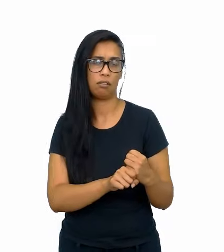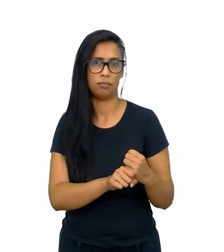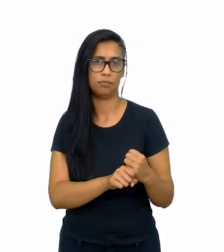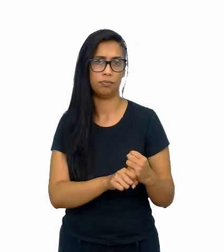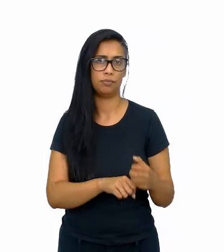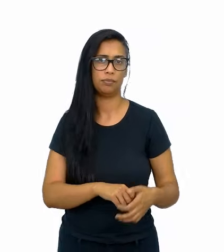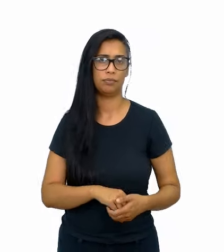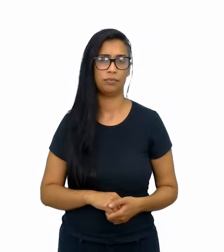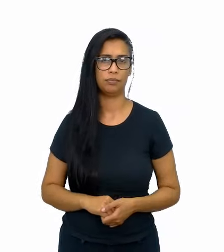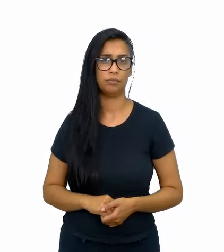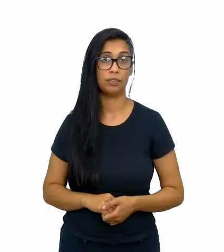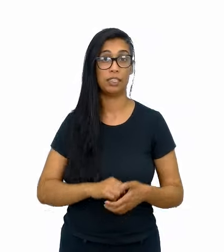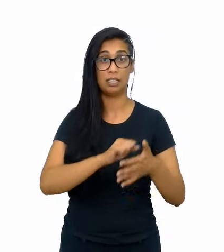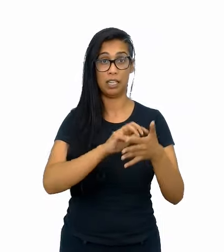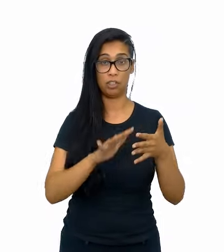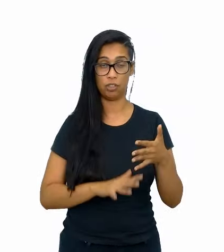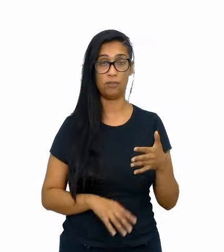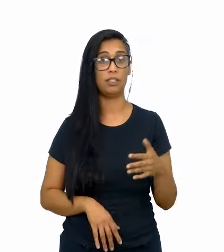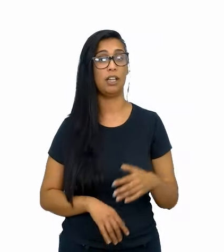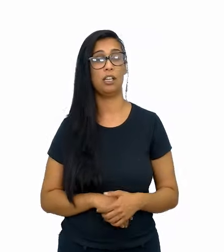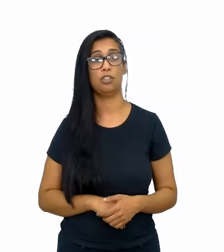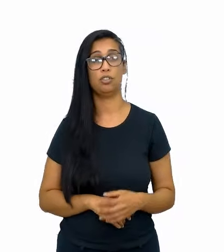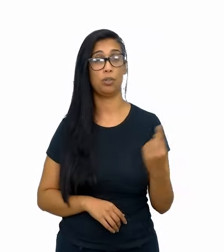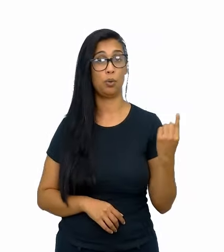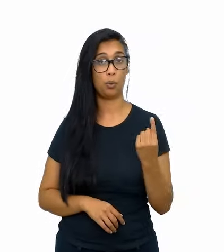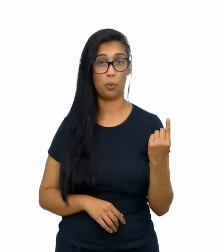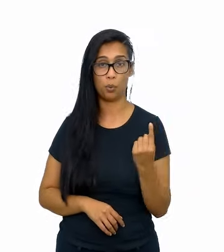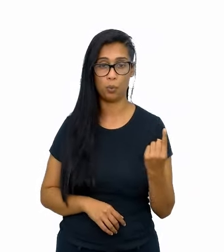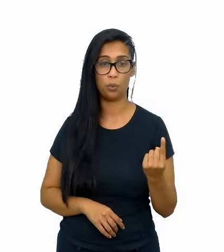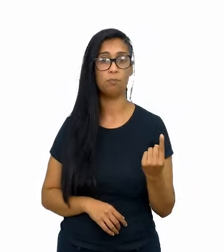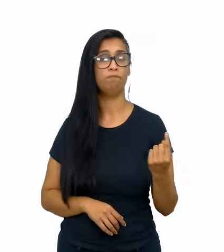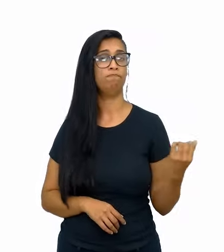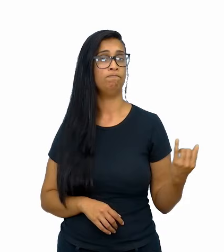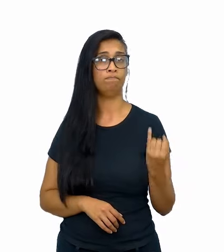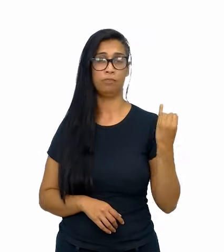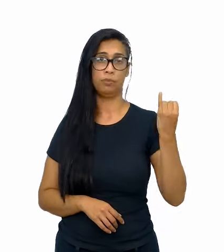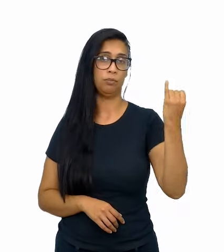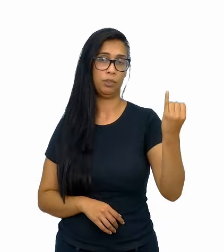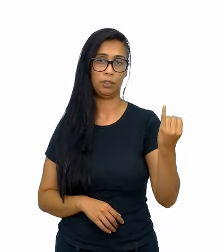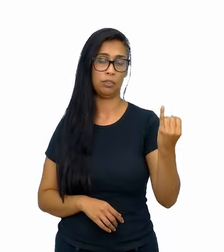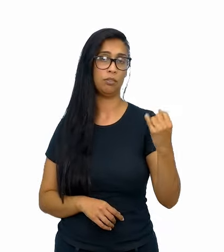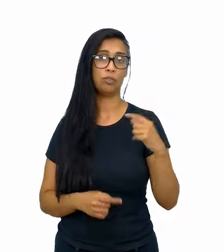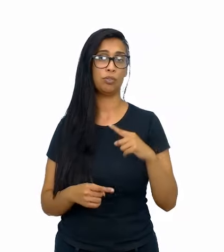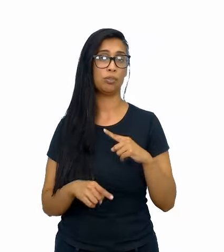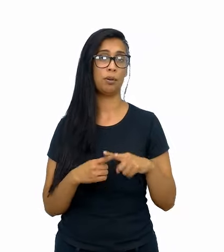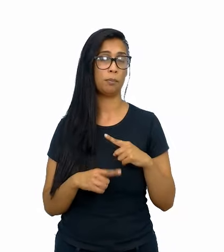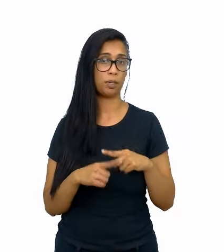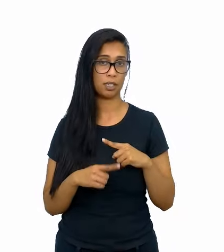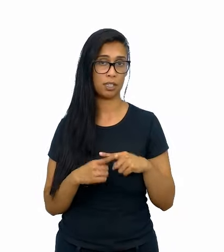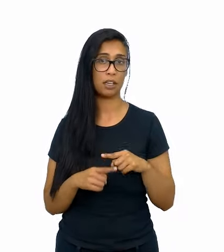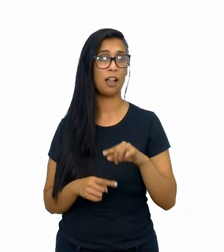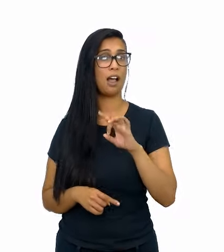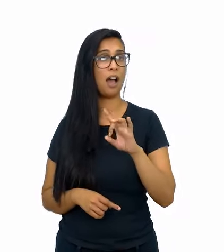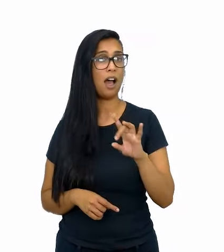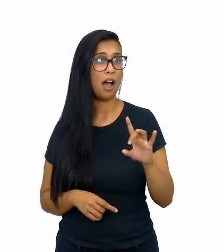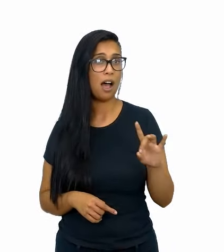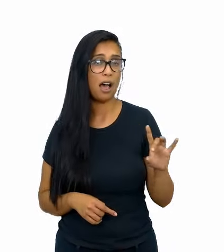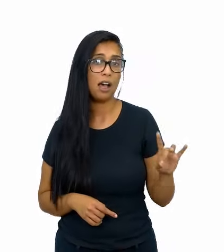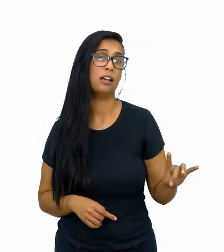que o momento da atividade 1, ele é muito nobre, que ao ler em voz alta o próprio relato, né, o estudante